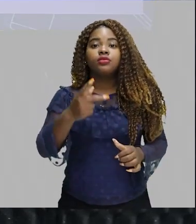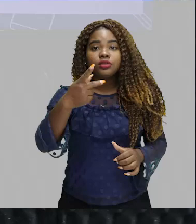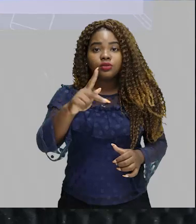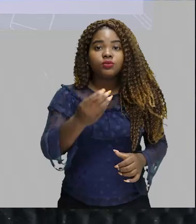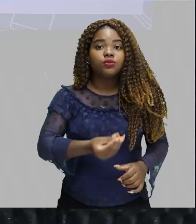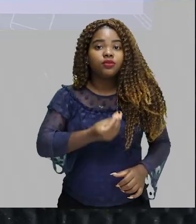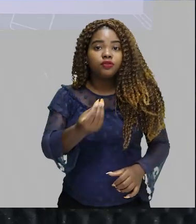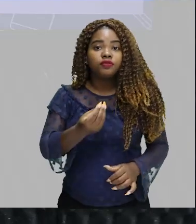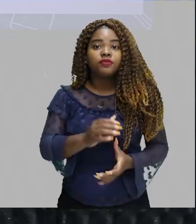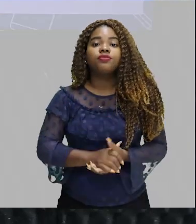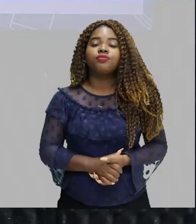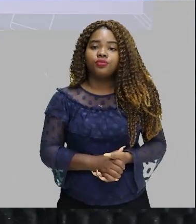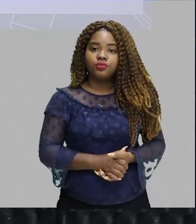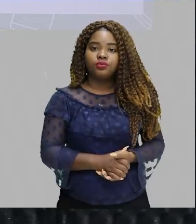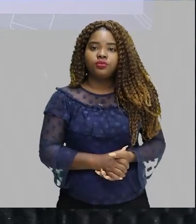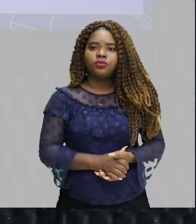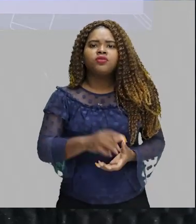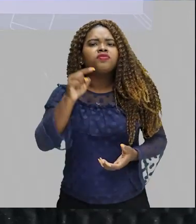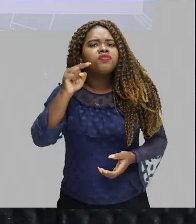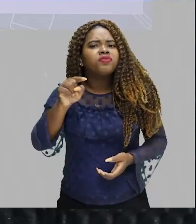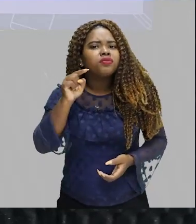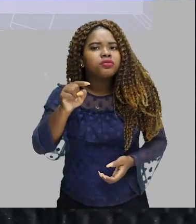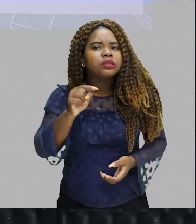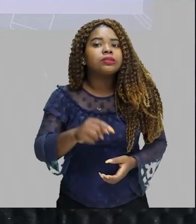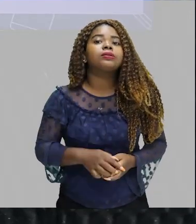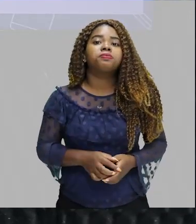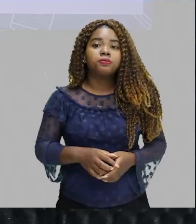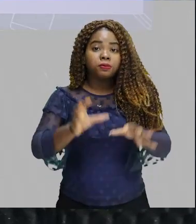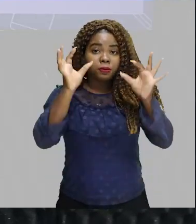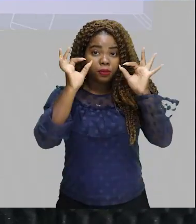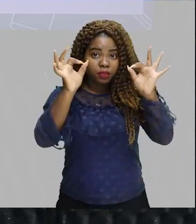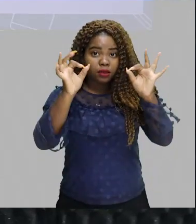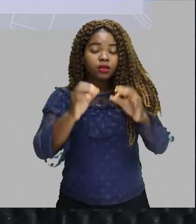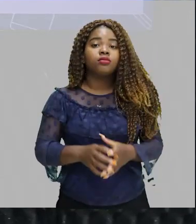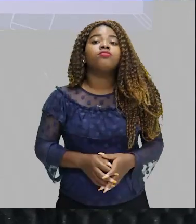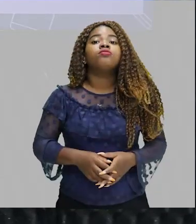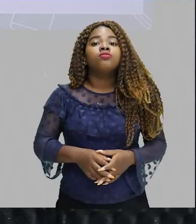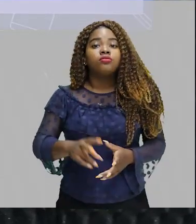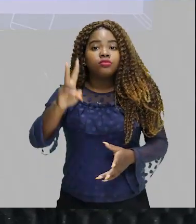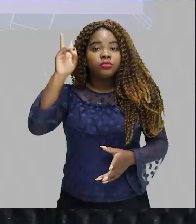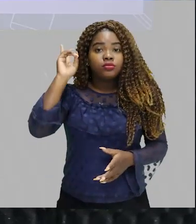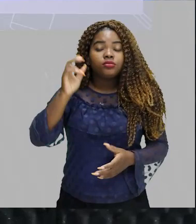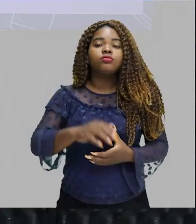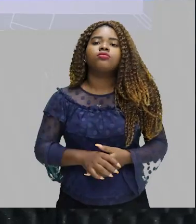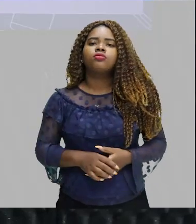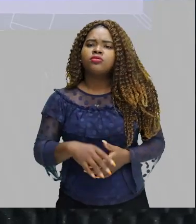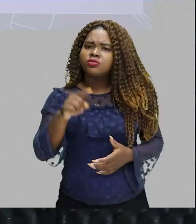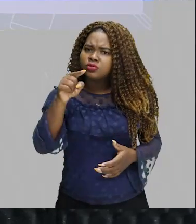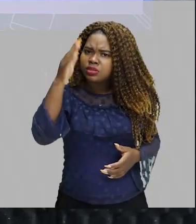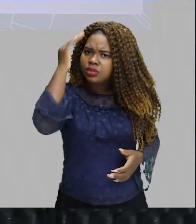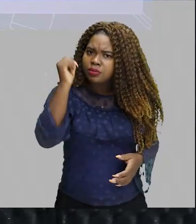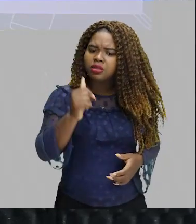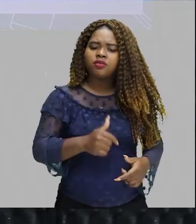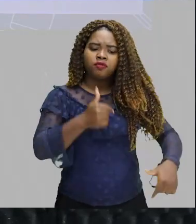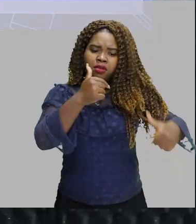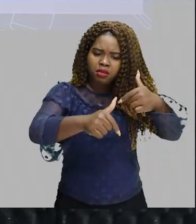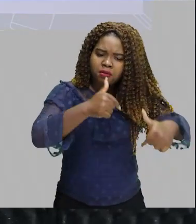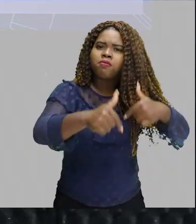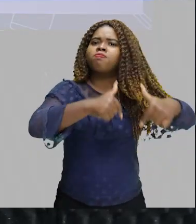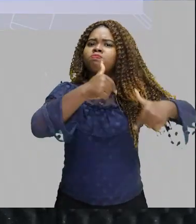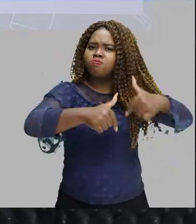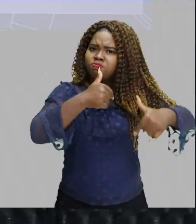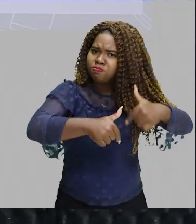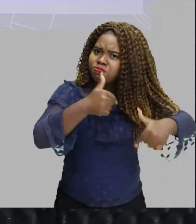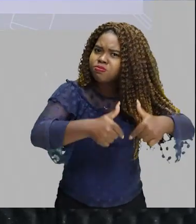bem que está me escutando, está assistindo a aula agora para fazer vestibular. Tu sabia que tu vai ter que trabalhar um pouquinho mais para poder se aposentar?